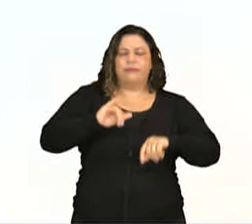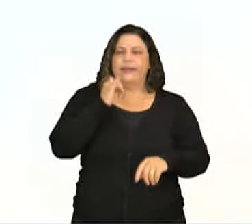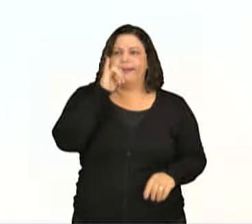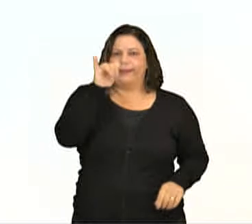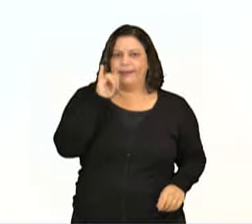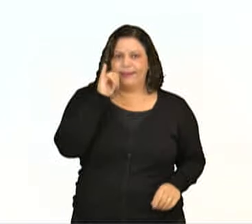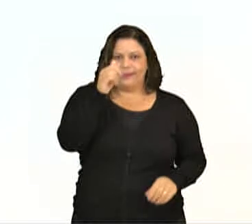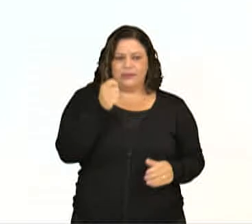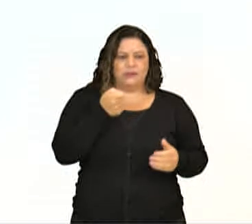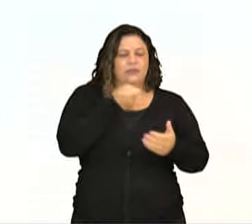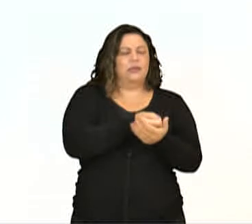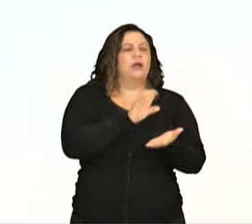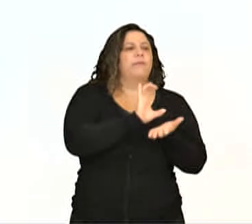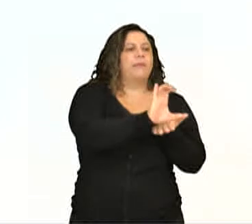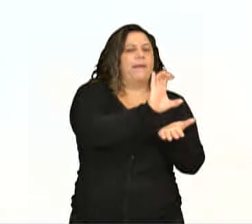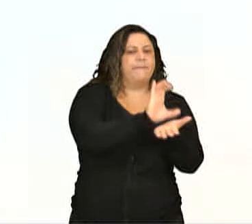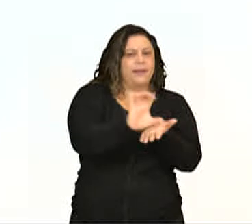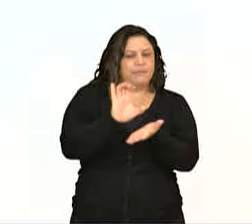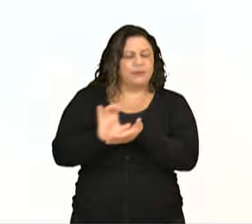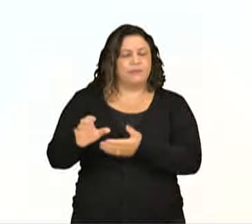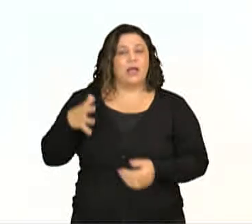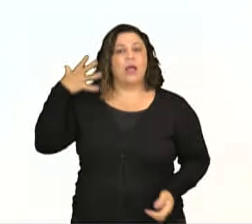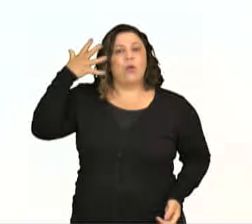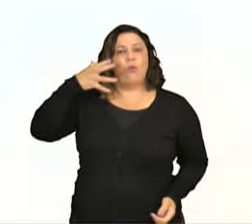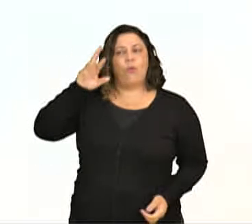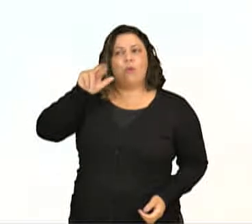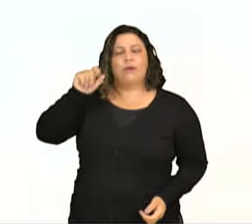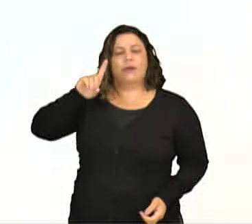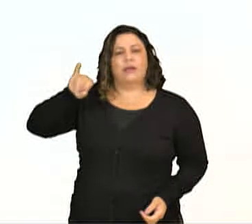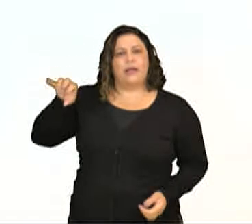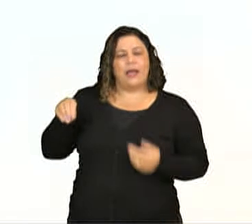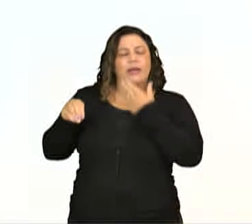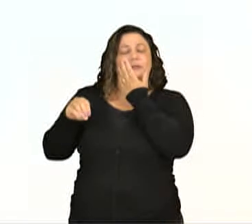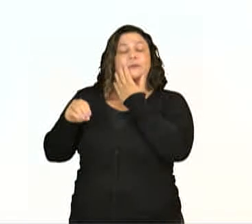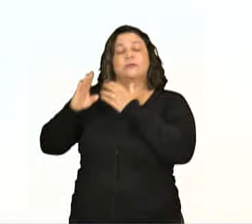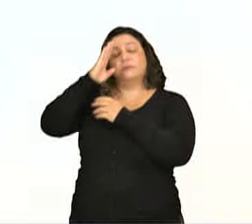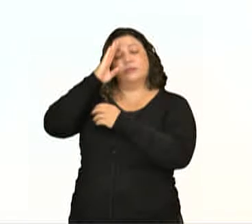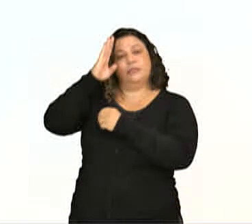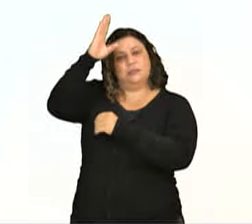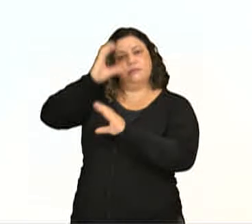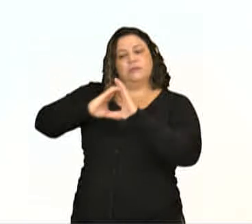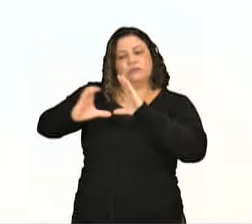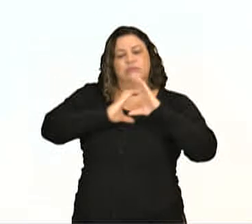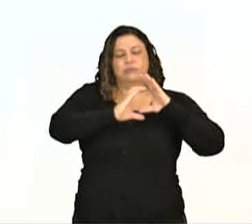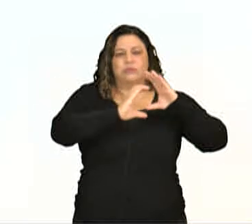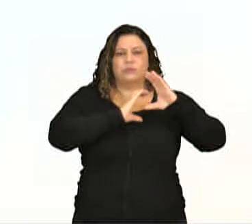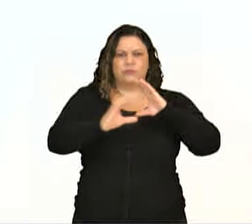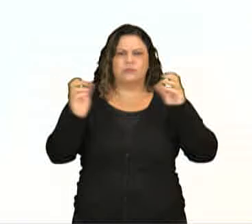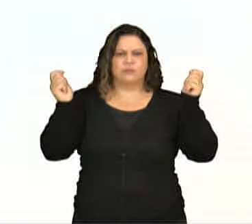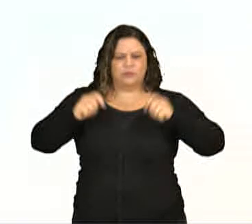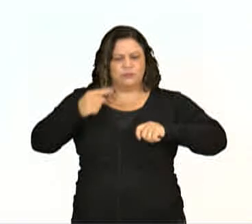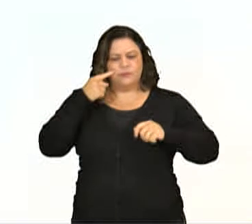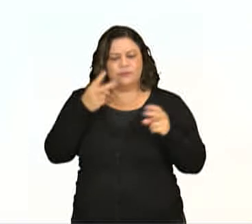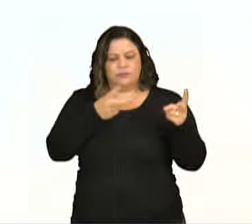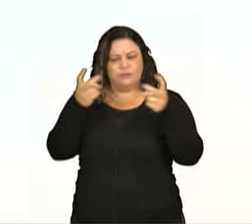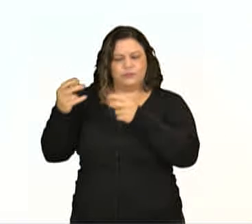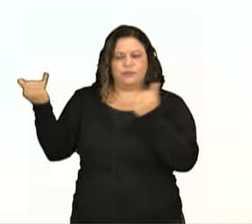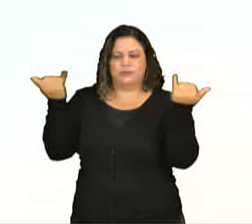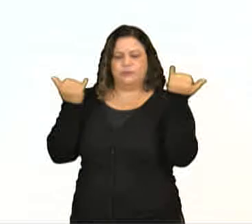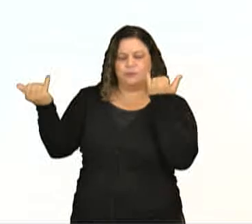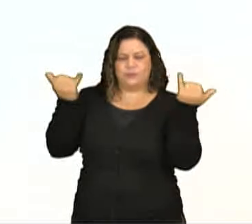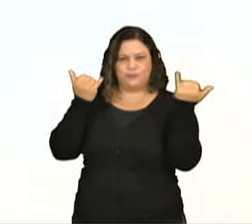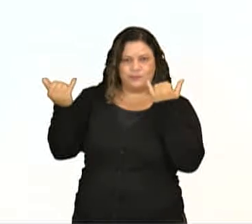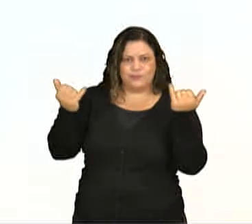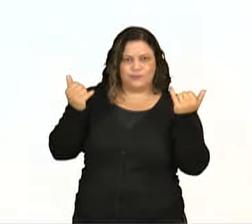energia. O rádio, que era o principal meio de comunicação à época, usado para entreter, informar